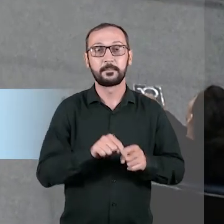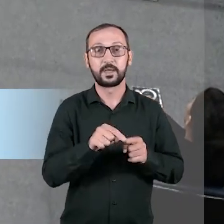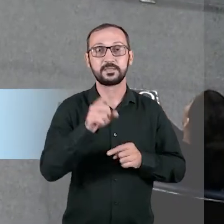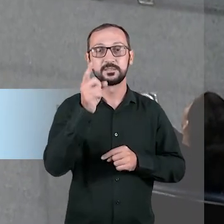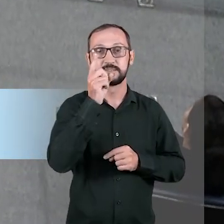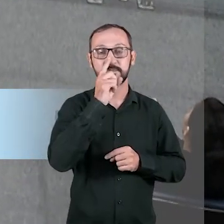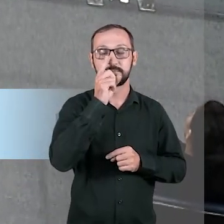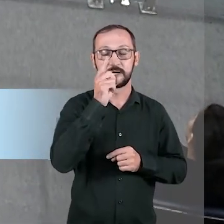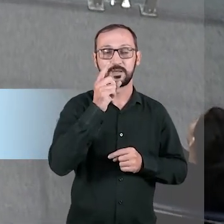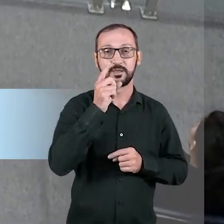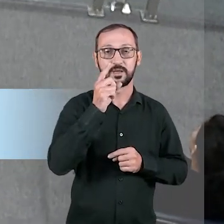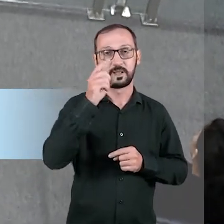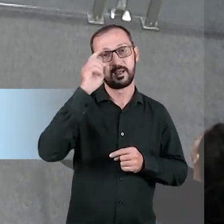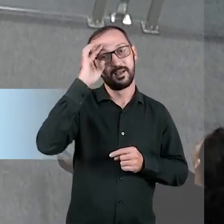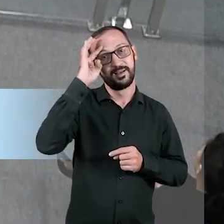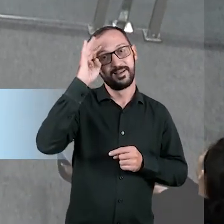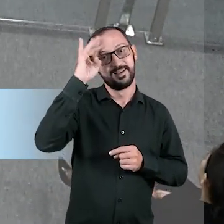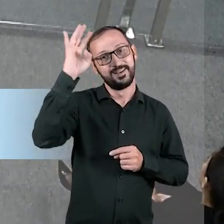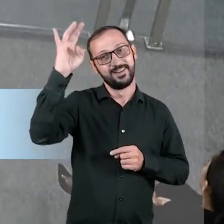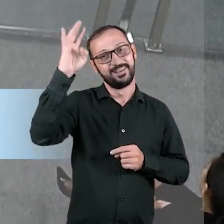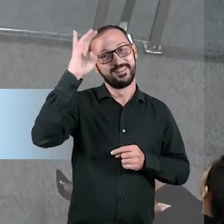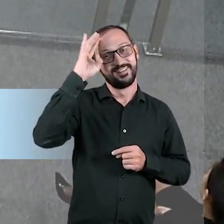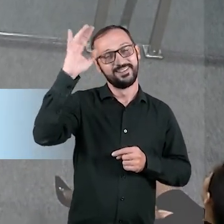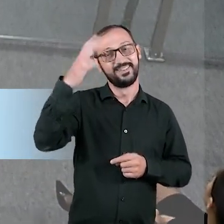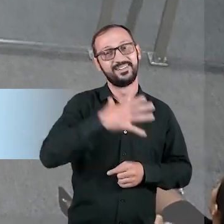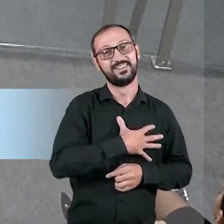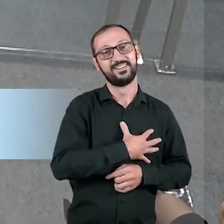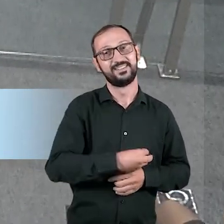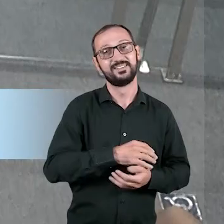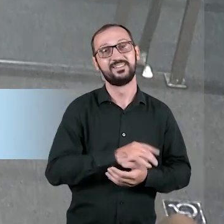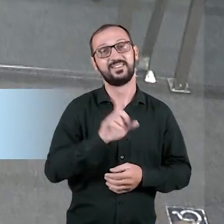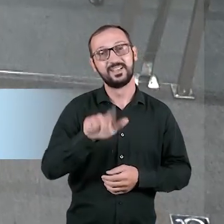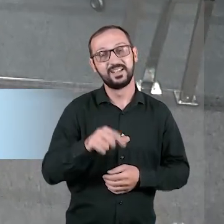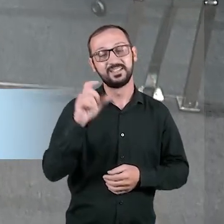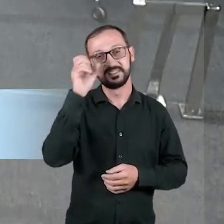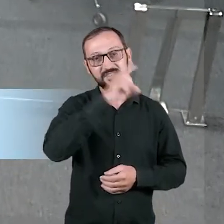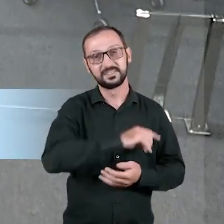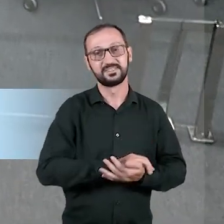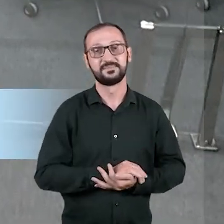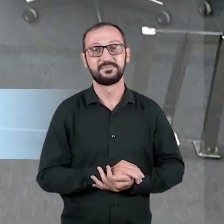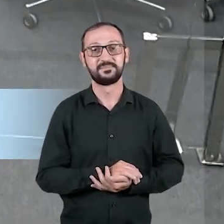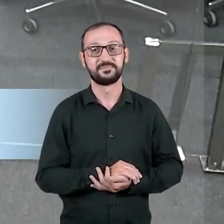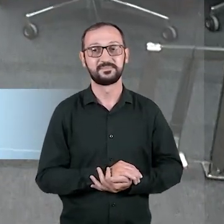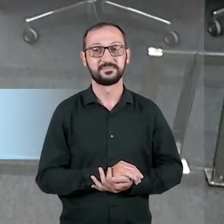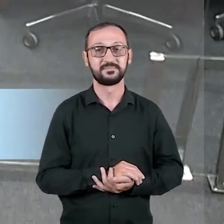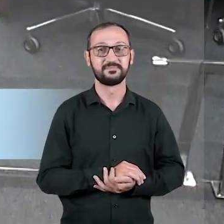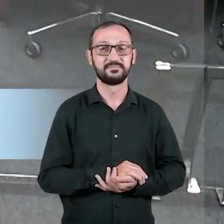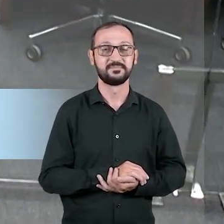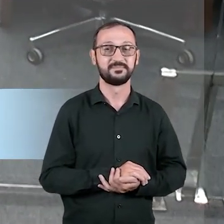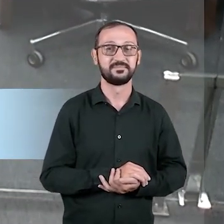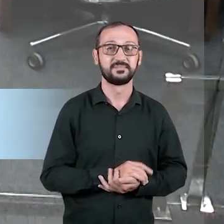Mas ela idealizou aquele filho, né? E é difícil você